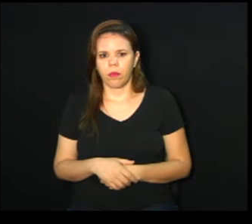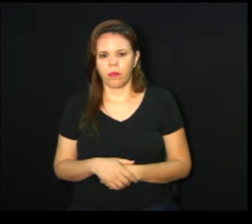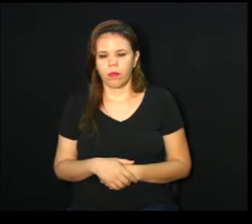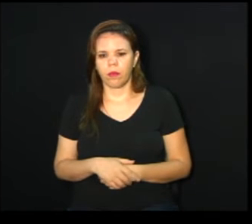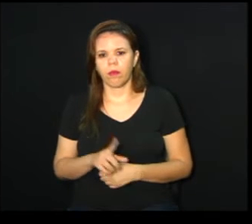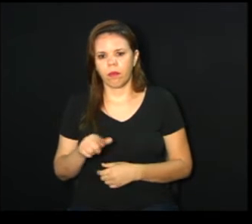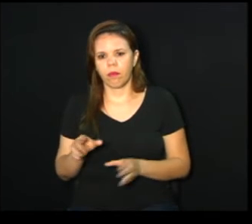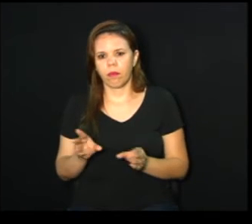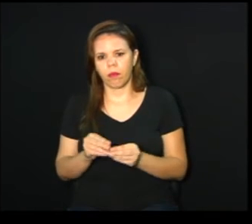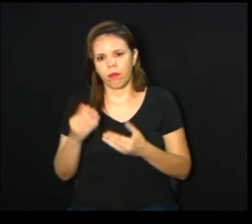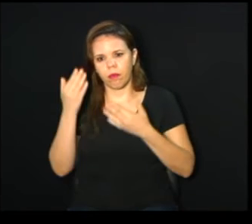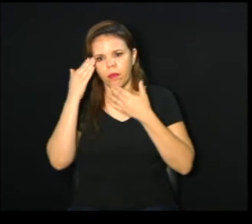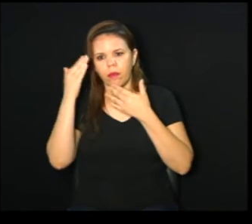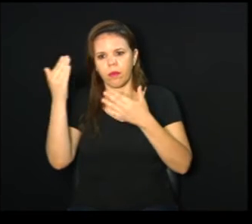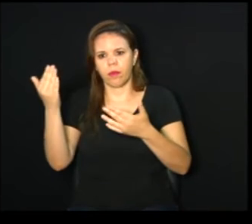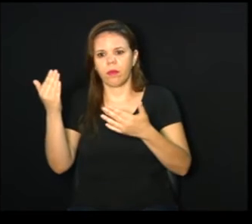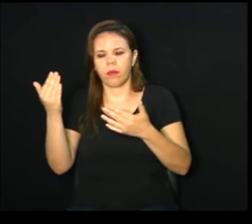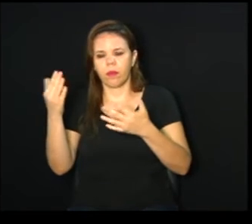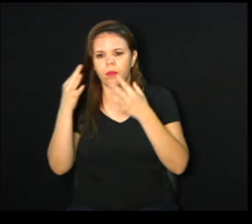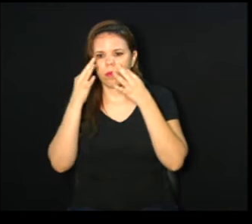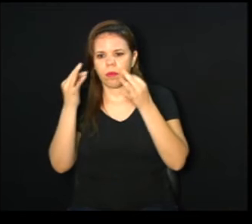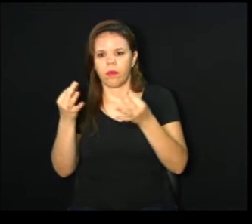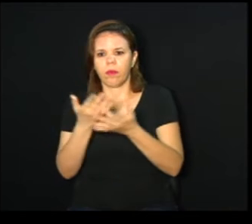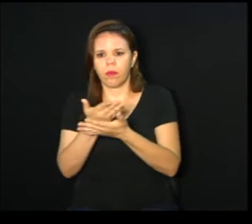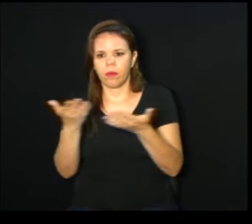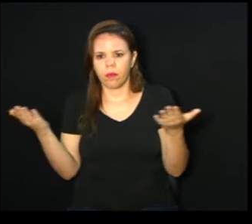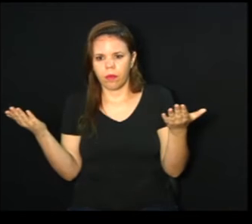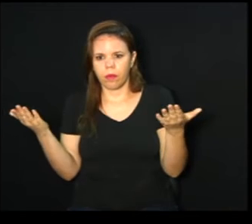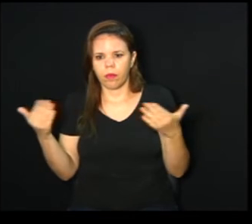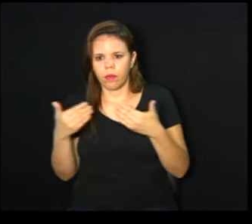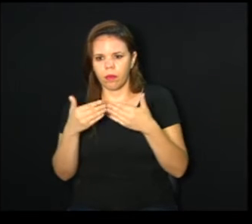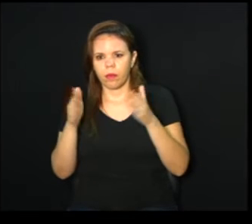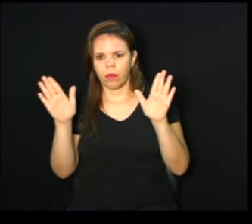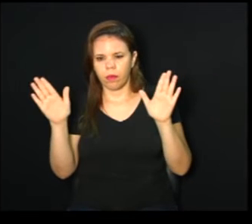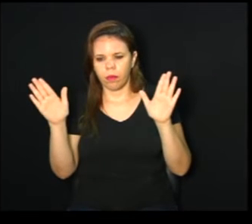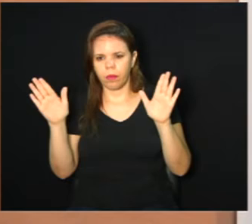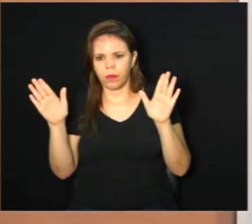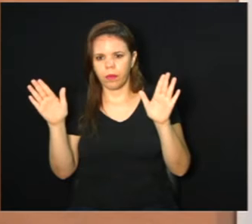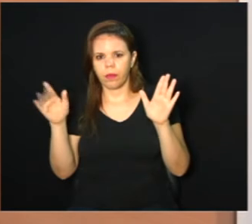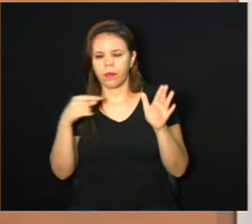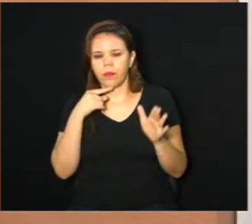E é isso. Eu agradeço muito pela atenção de todos e estou aberto aí às